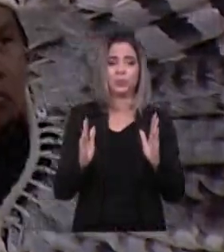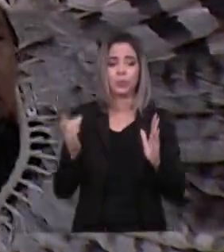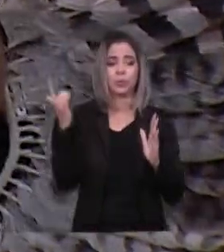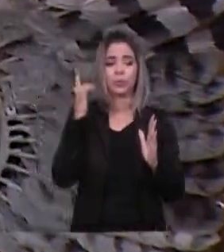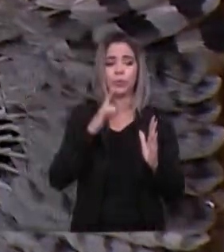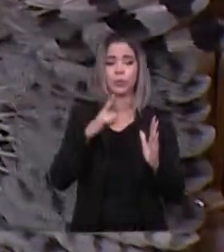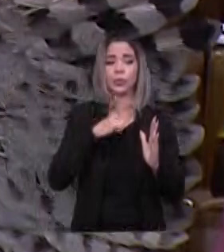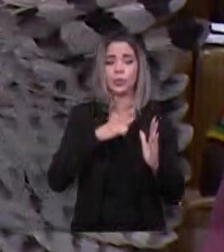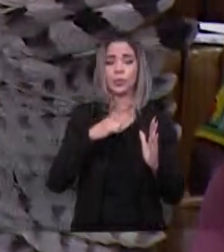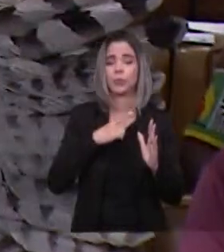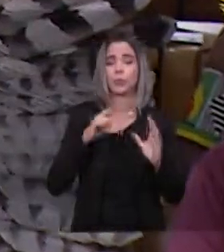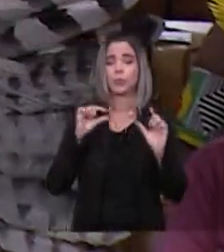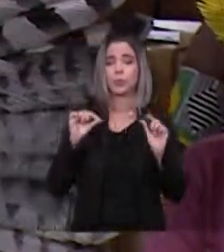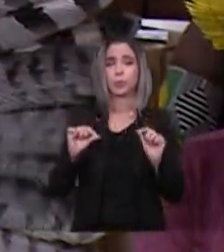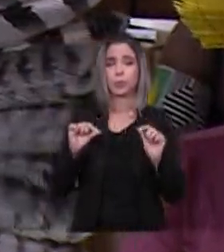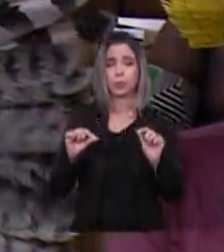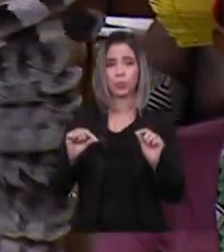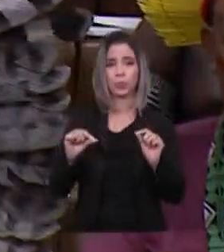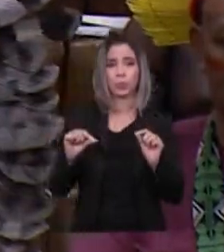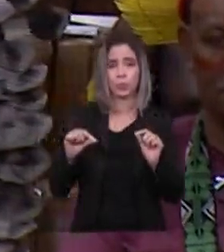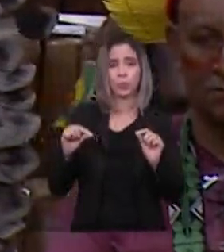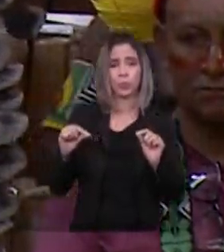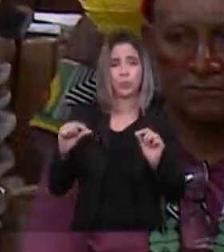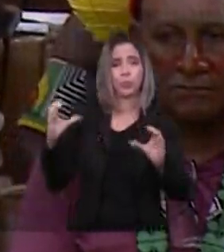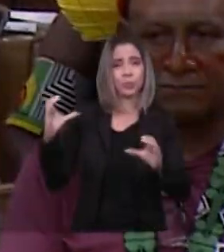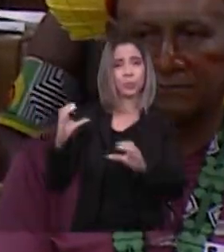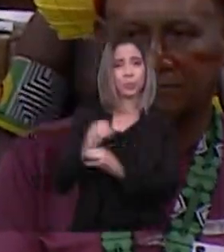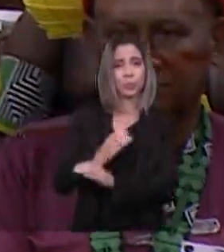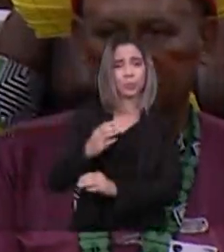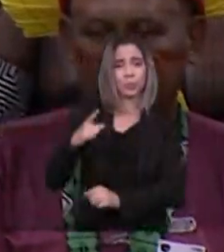incide em sua completude o 231.